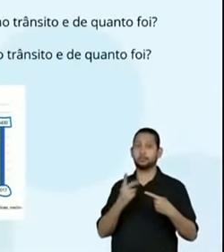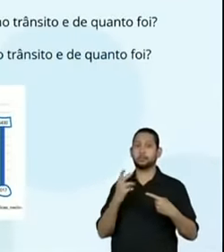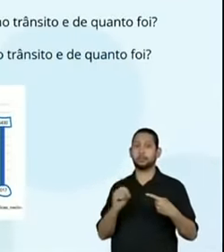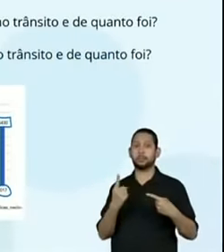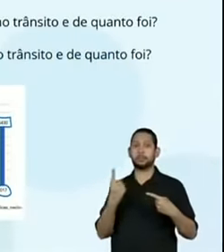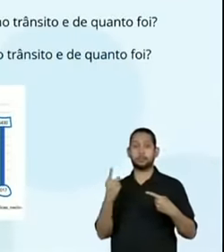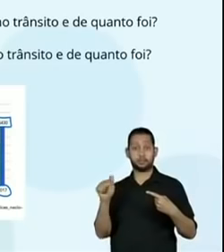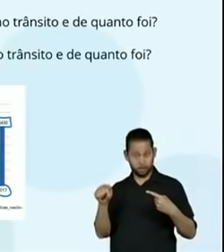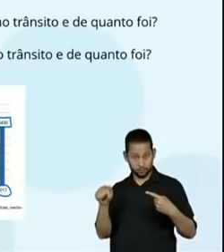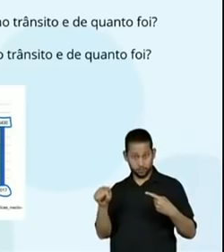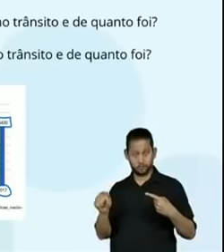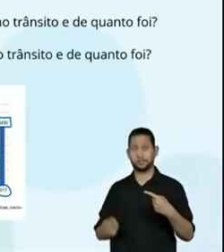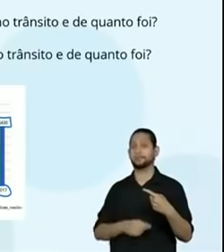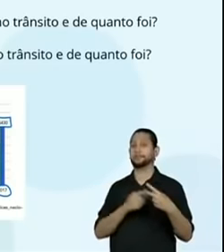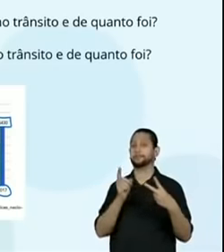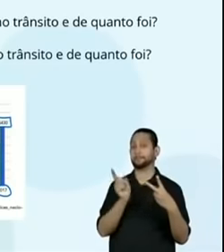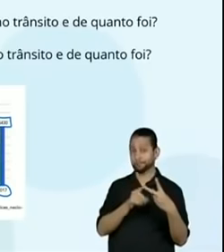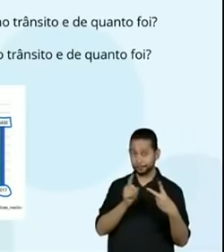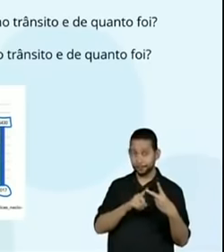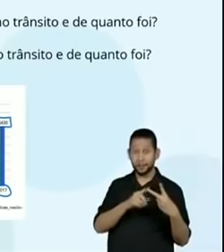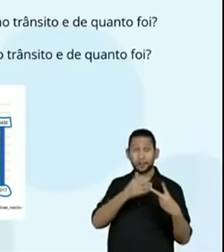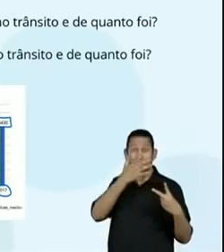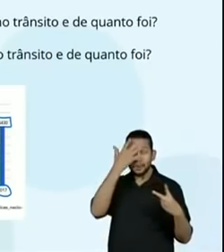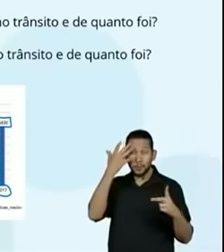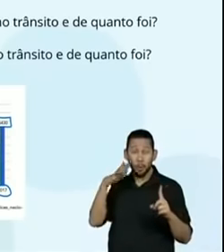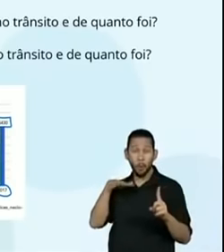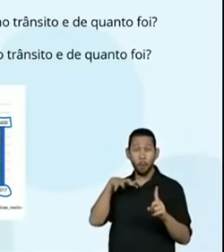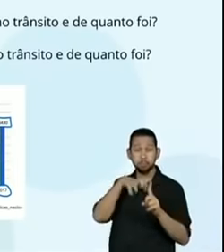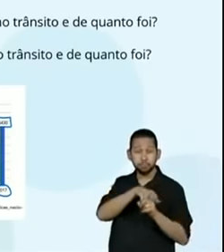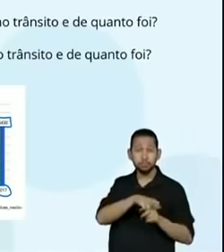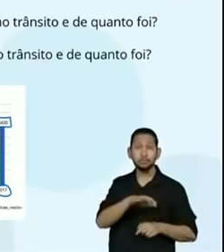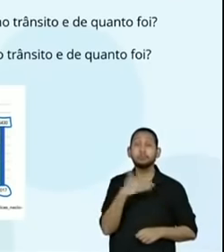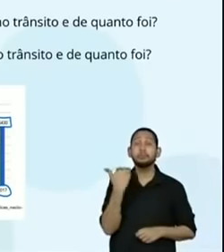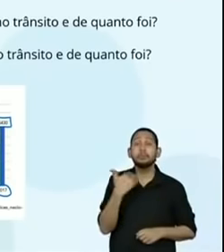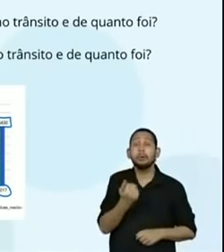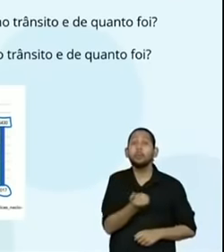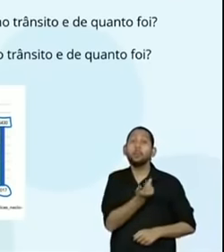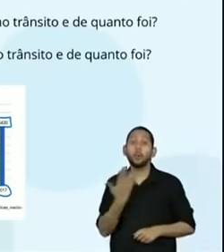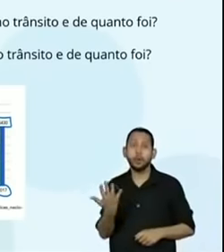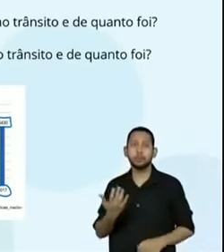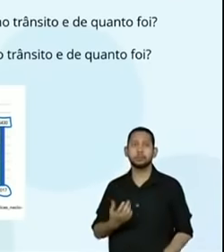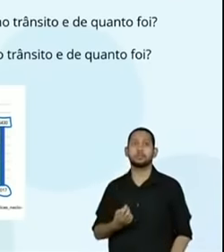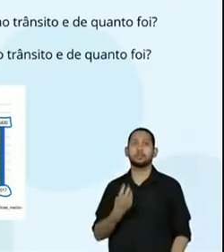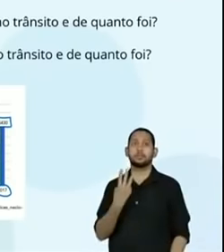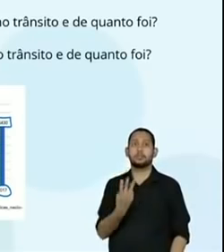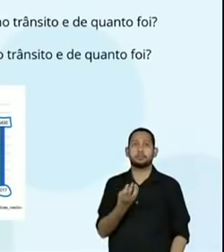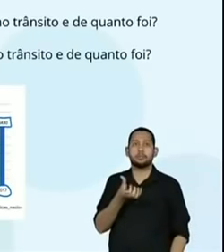2017, certo? E a quantidade, né?